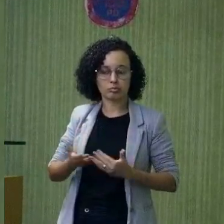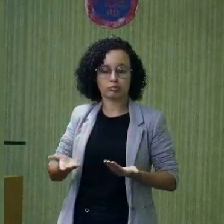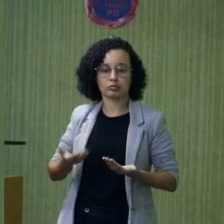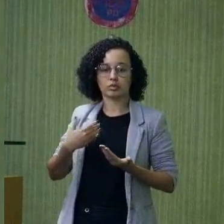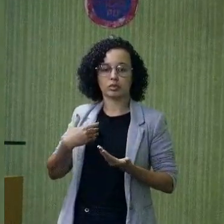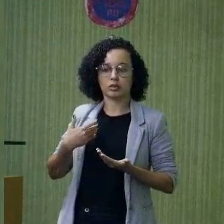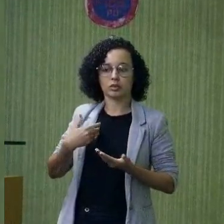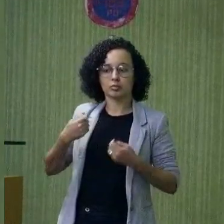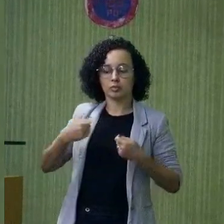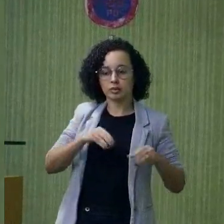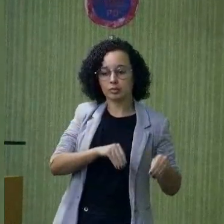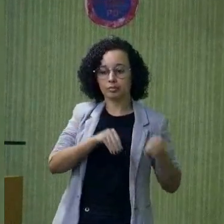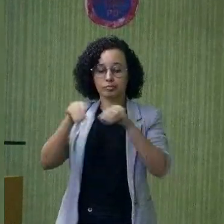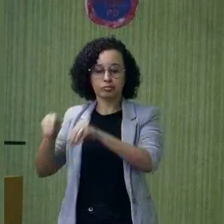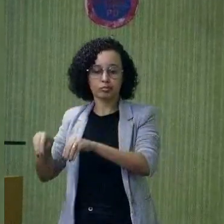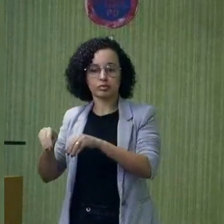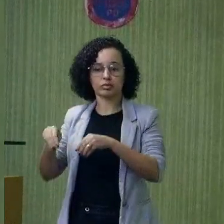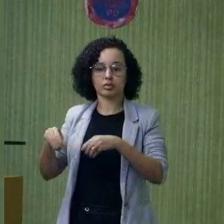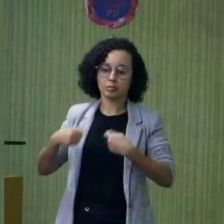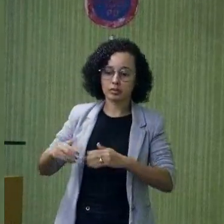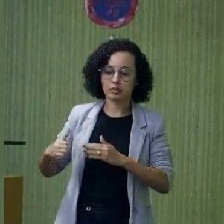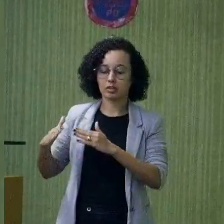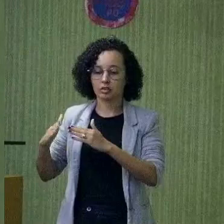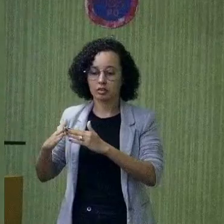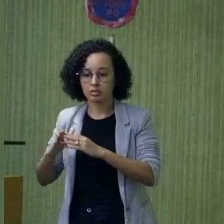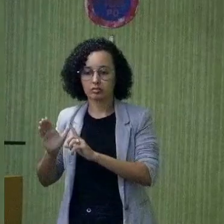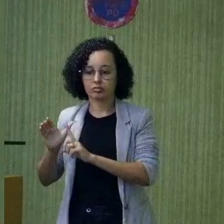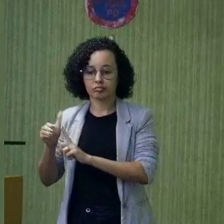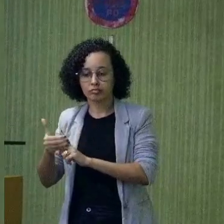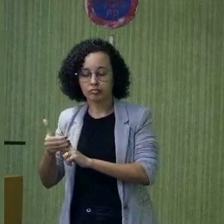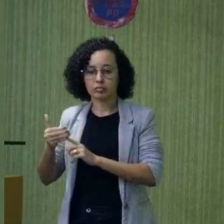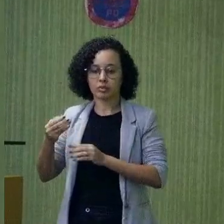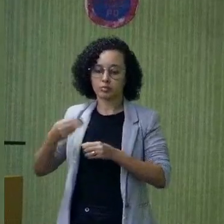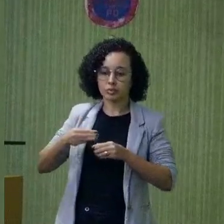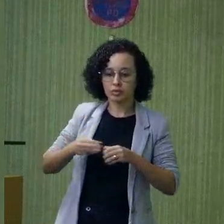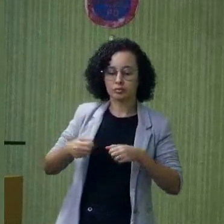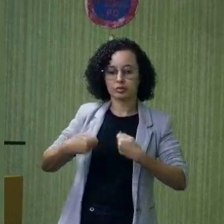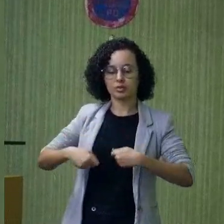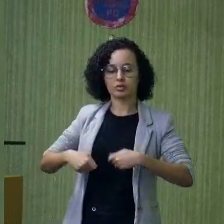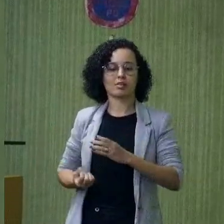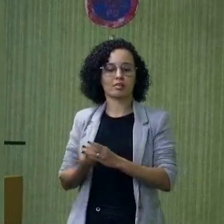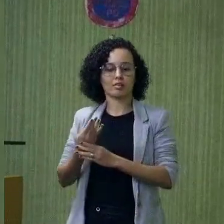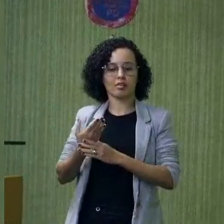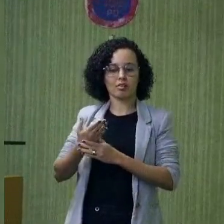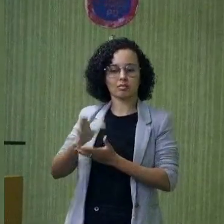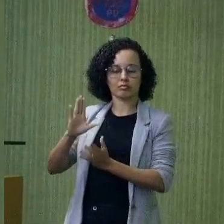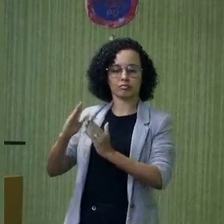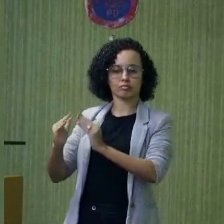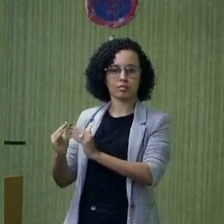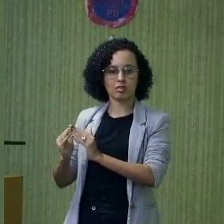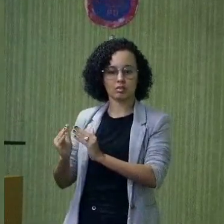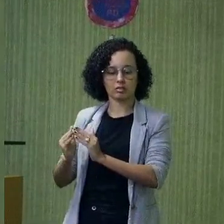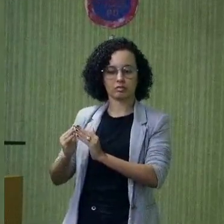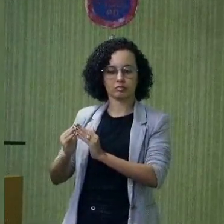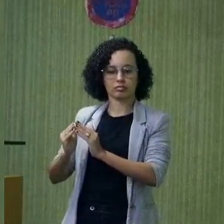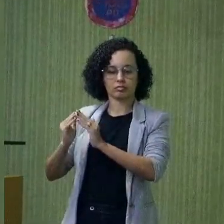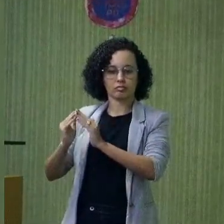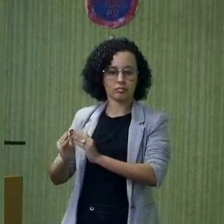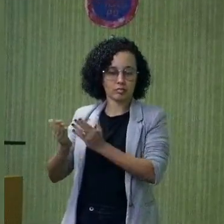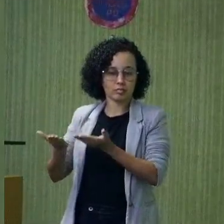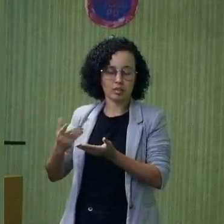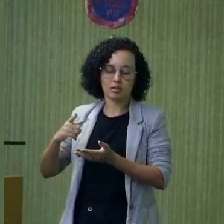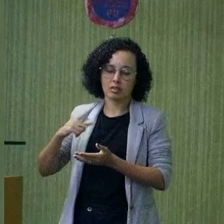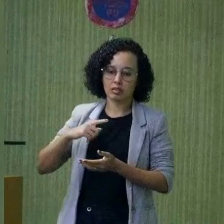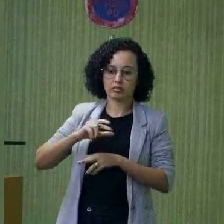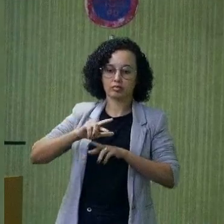tinham que ter alojamento Ah mas isso é o município tem que criar um alojamento para eles morarem lá então tem toda essa situação